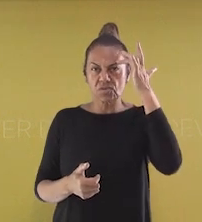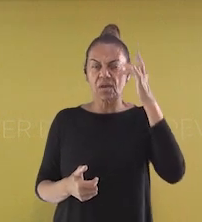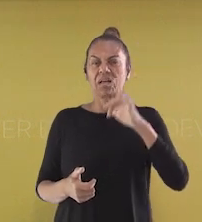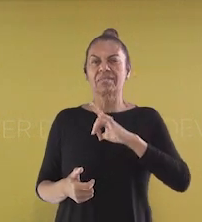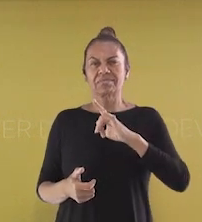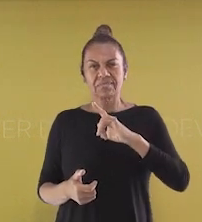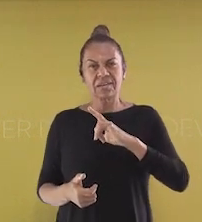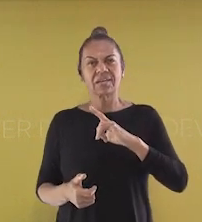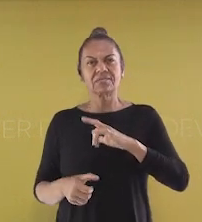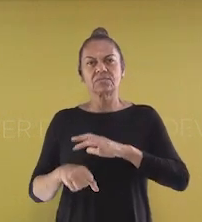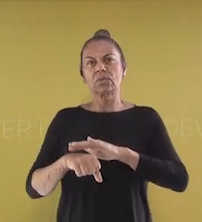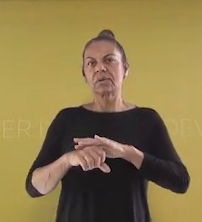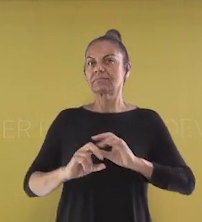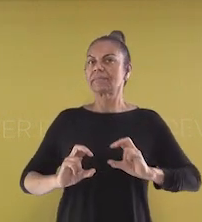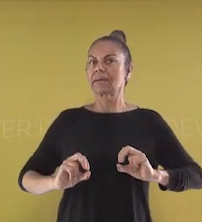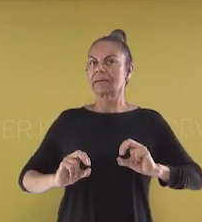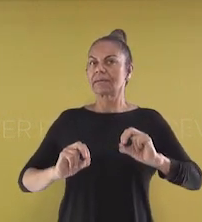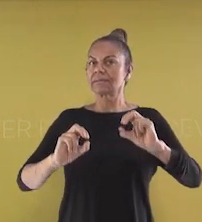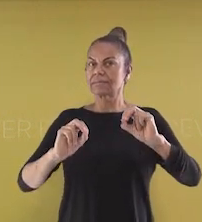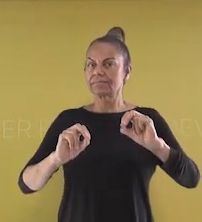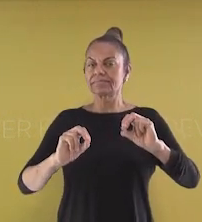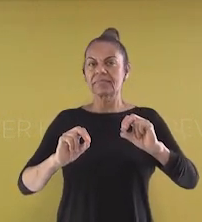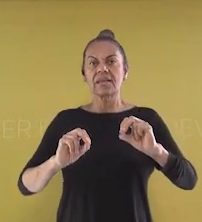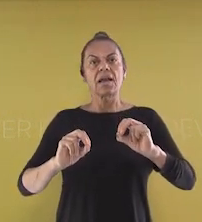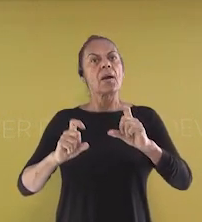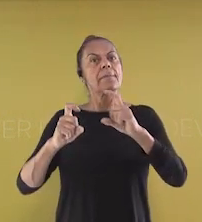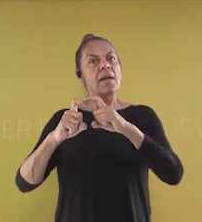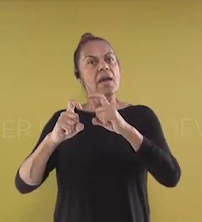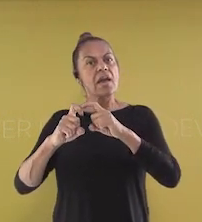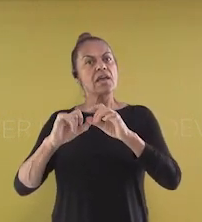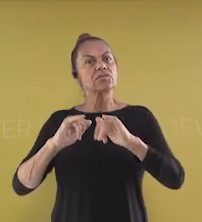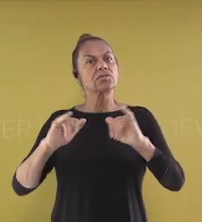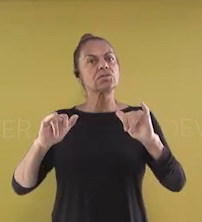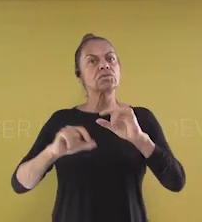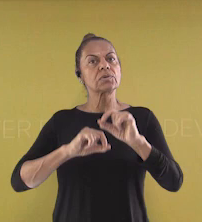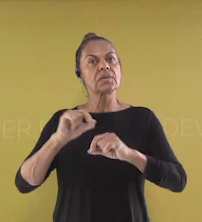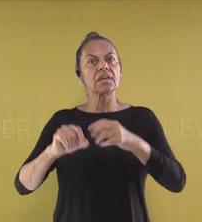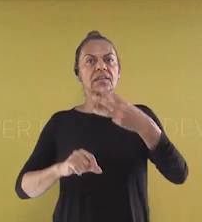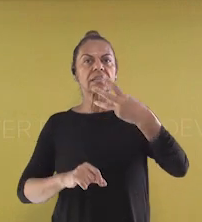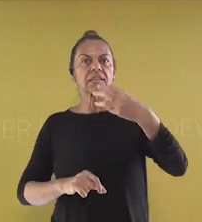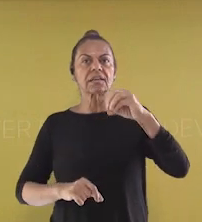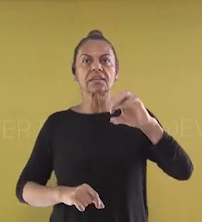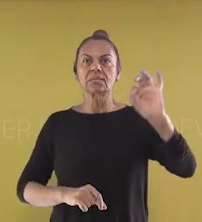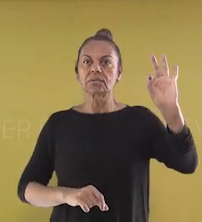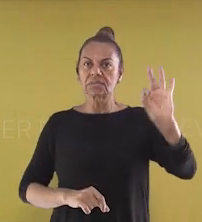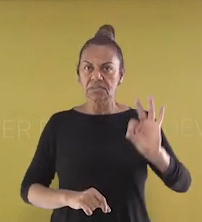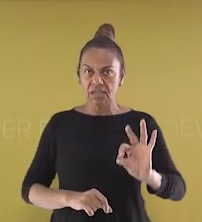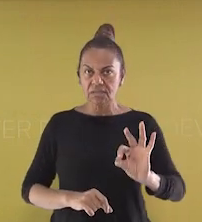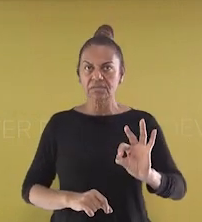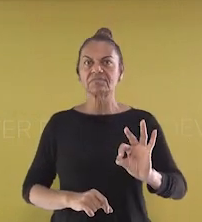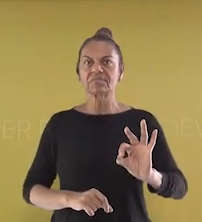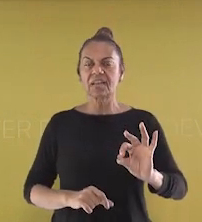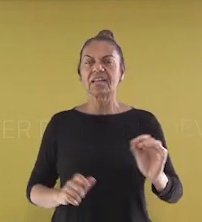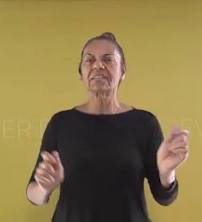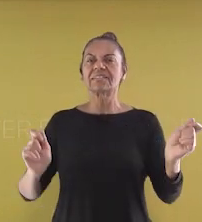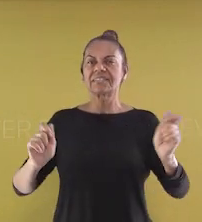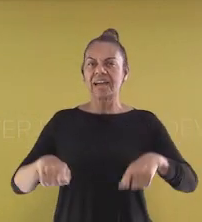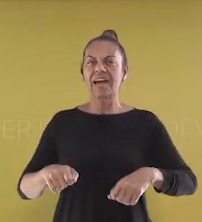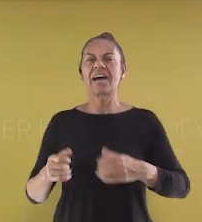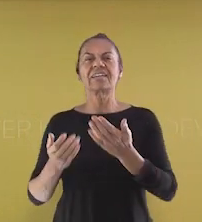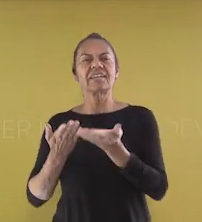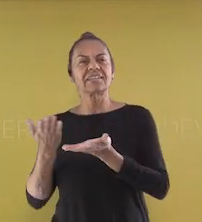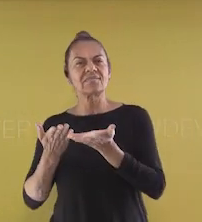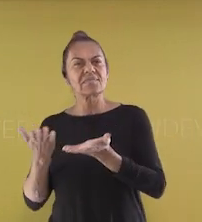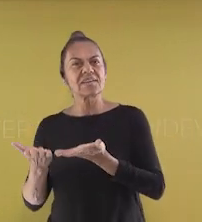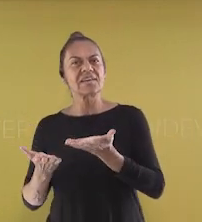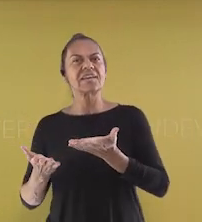mundo inteiro. E em ambos os casos, é unânime entre os médicos que cerca de 30%